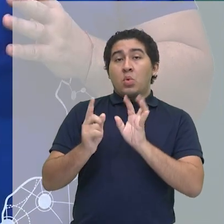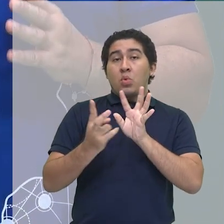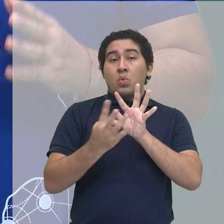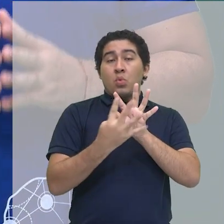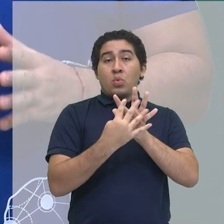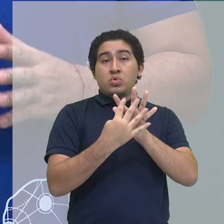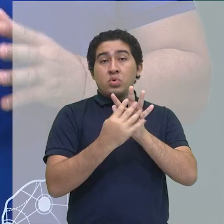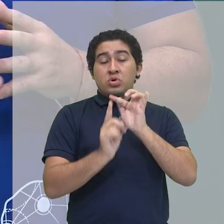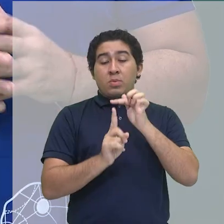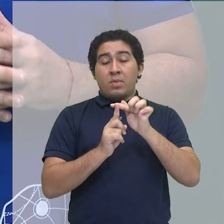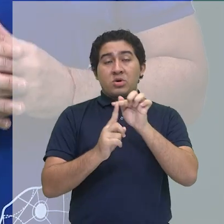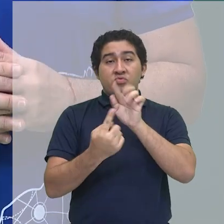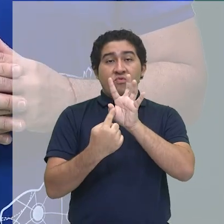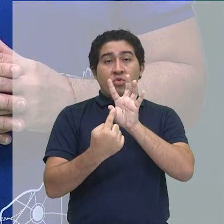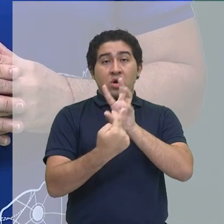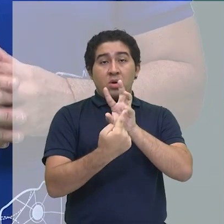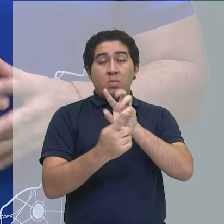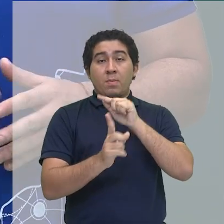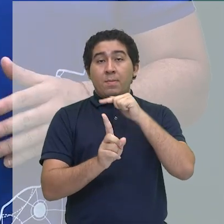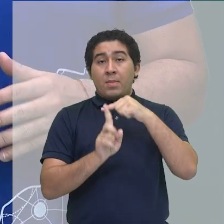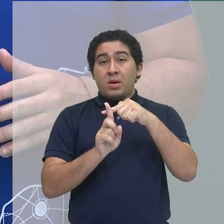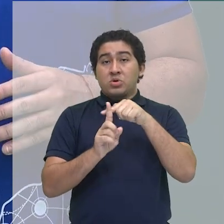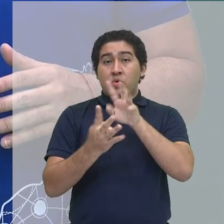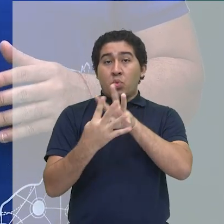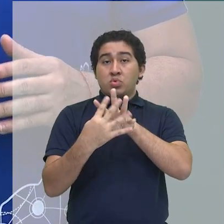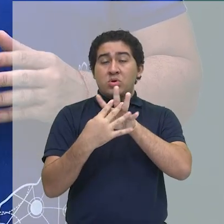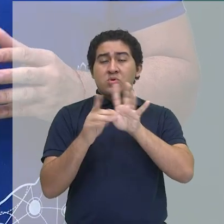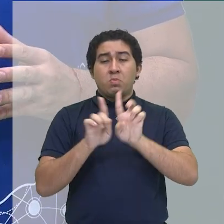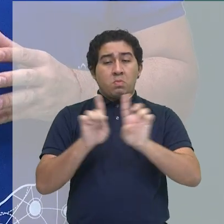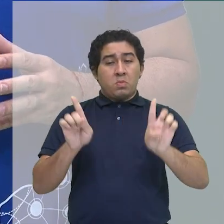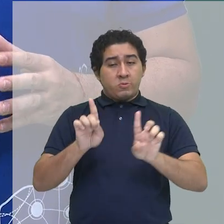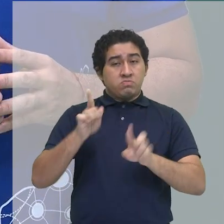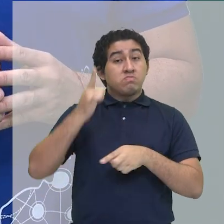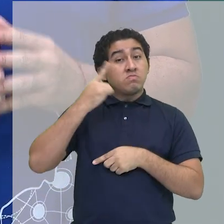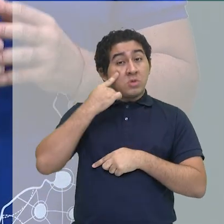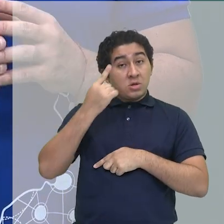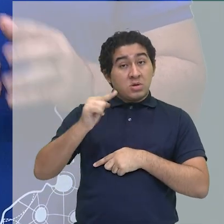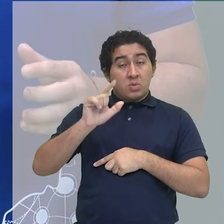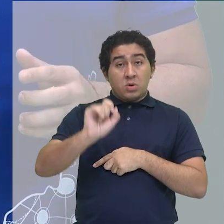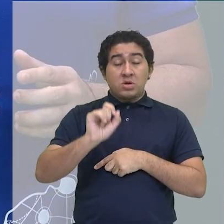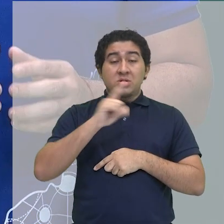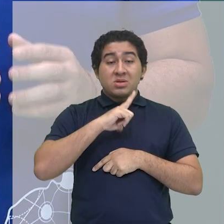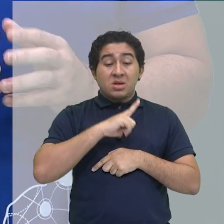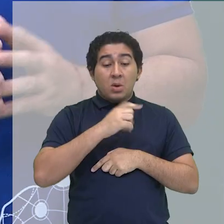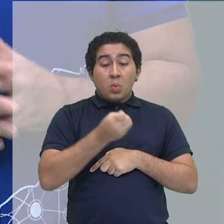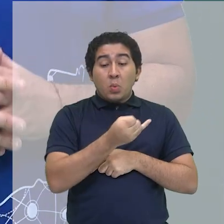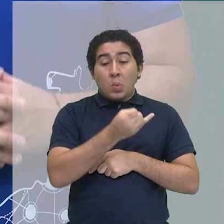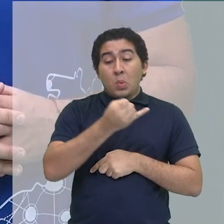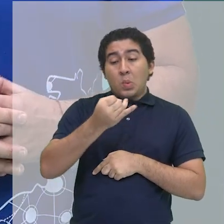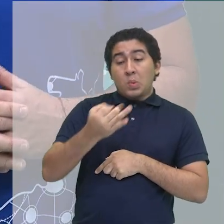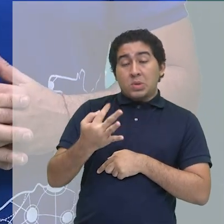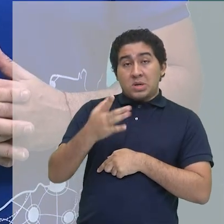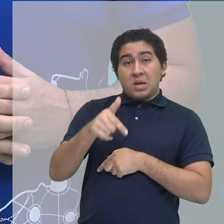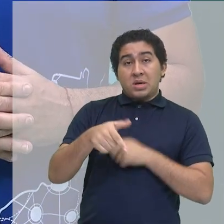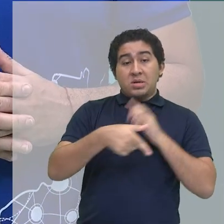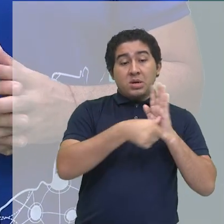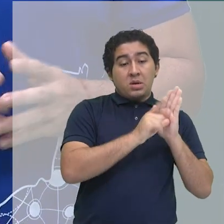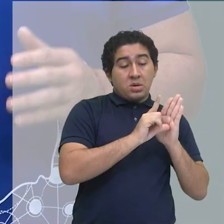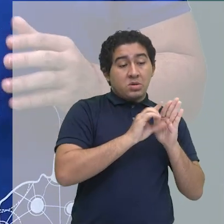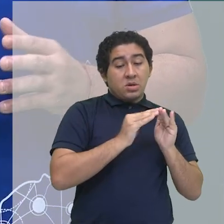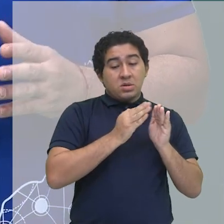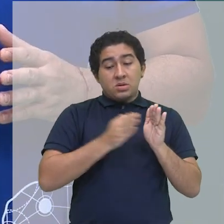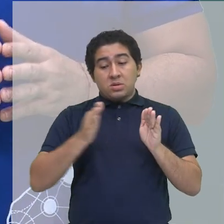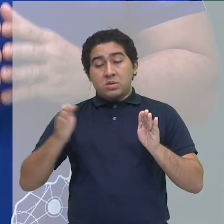consoante, vogal, consoante. Mas é bem interessante você sempre contar de trás para frente,